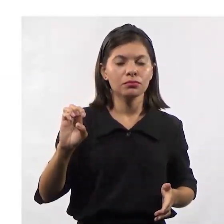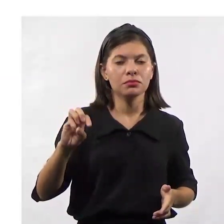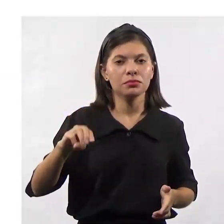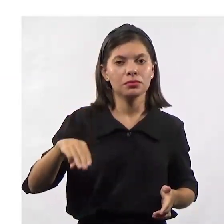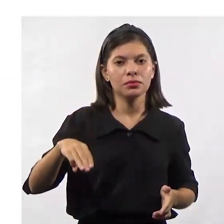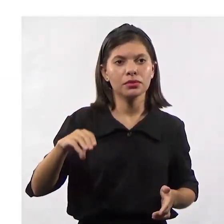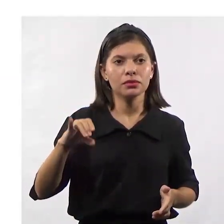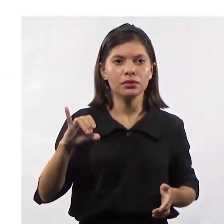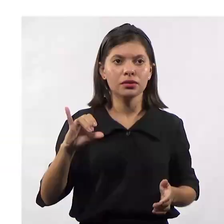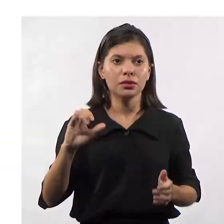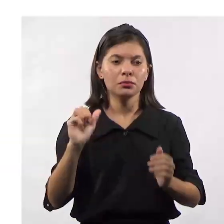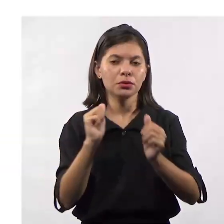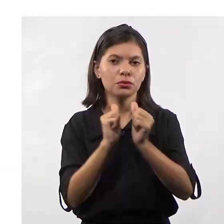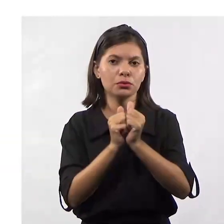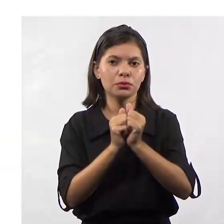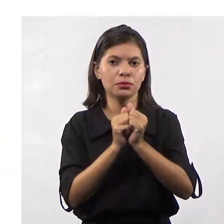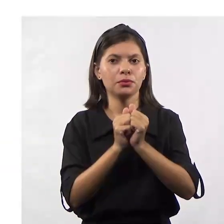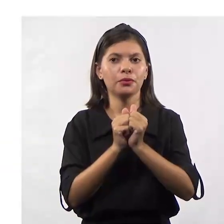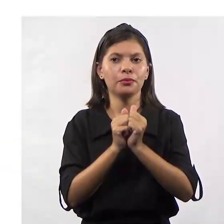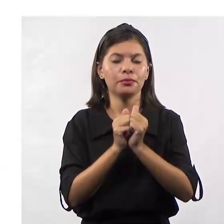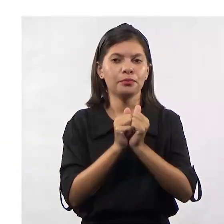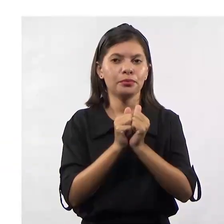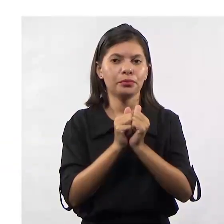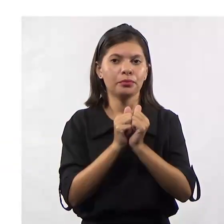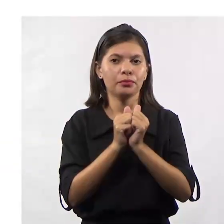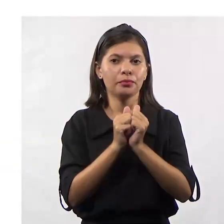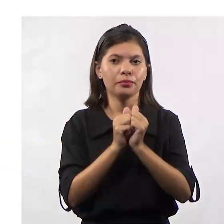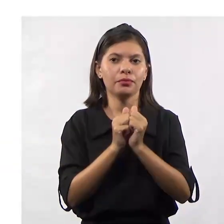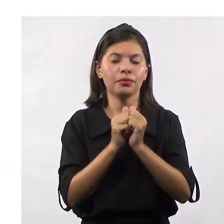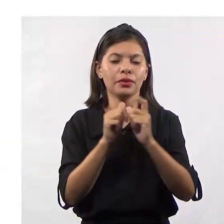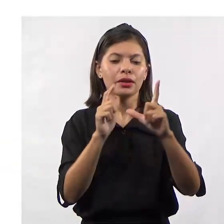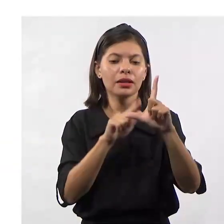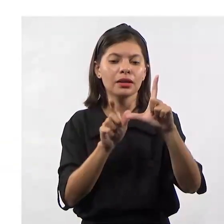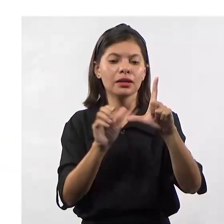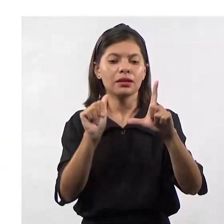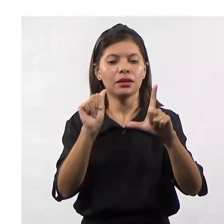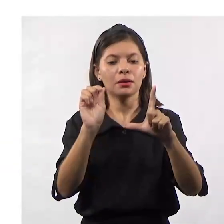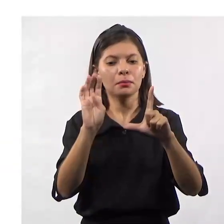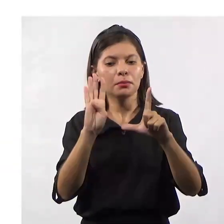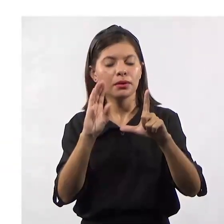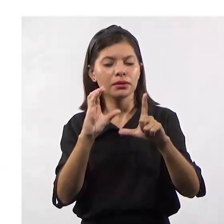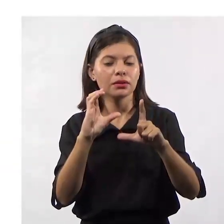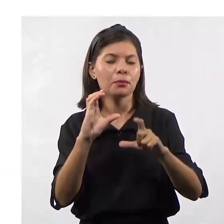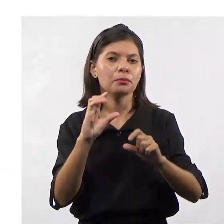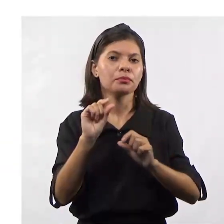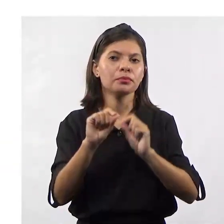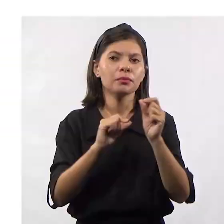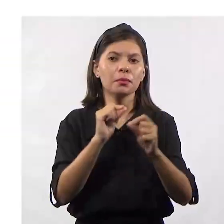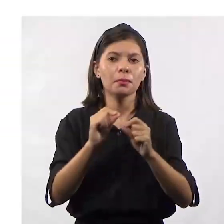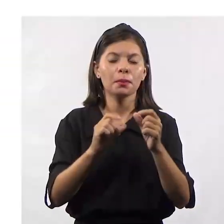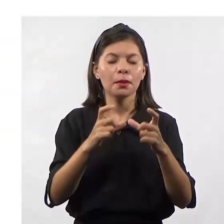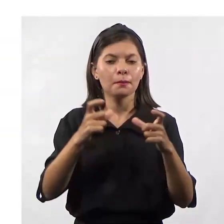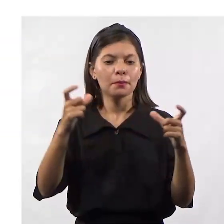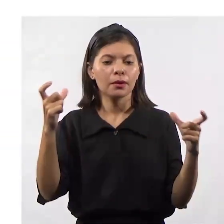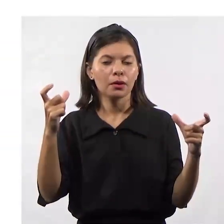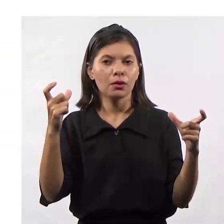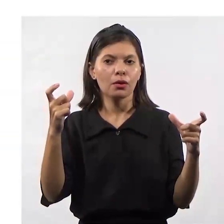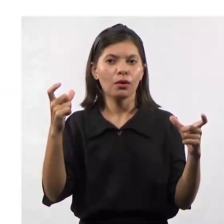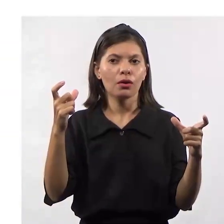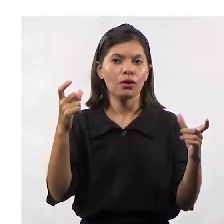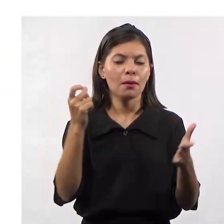não abrangidas pela lei A, B e C, que eu acabei de mencionar. E também quando for maior